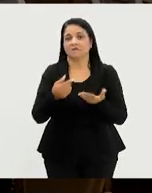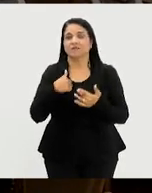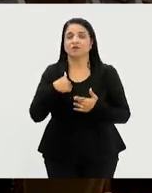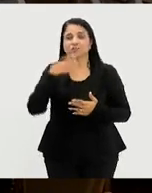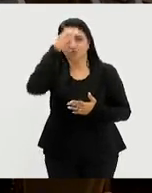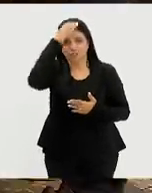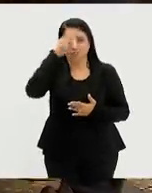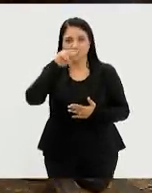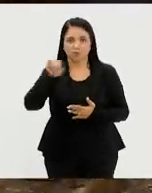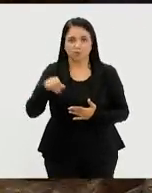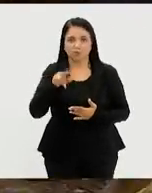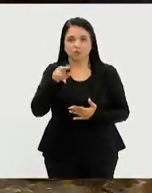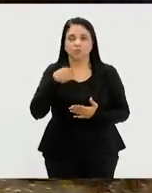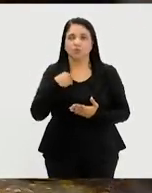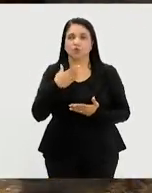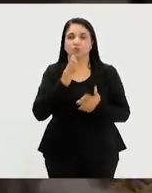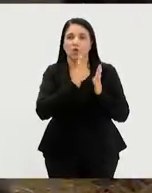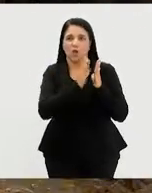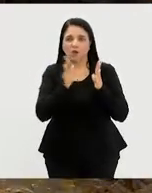de também